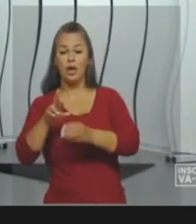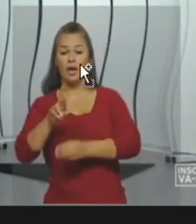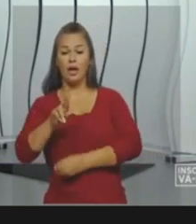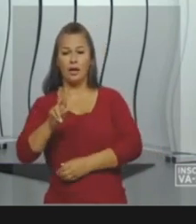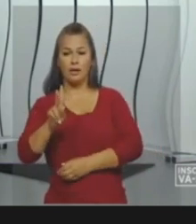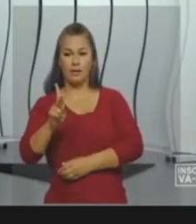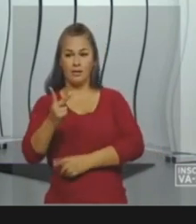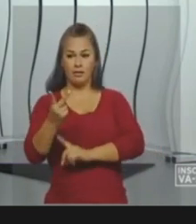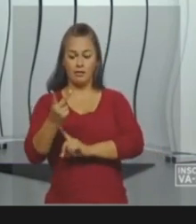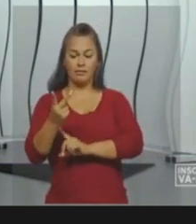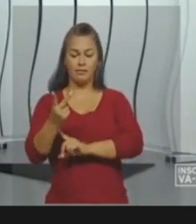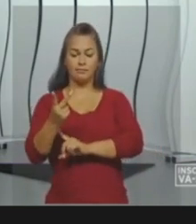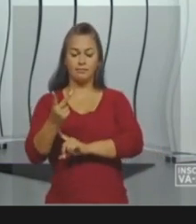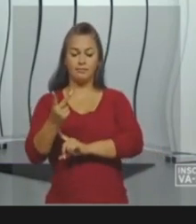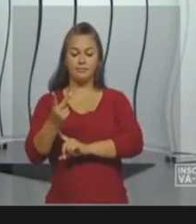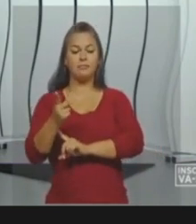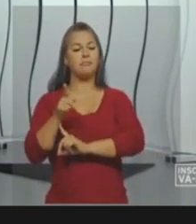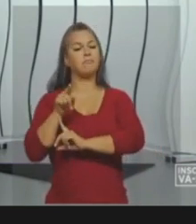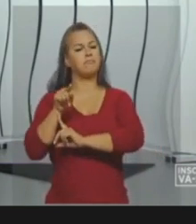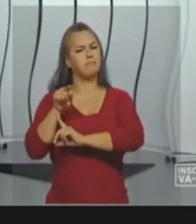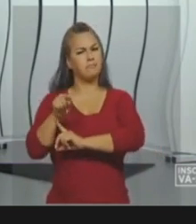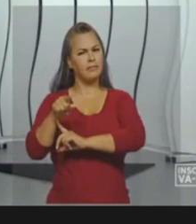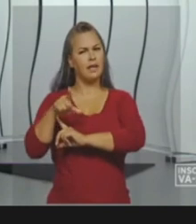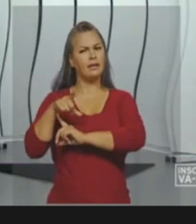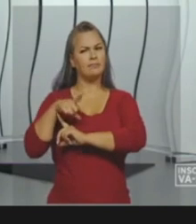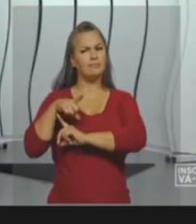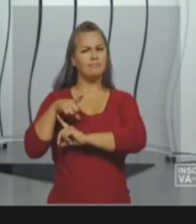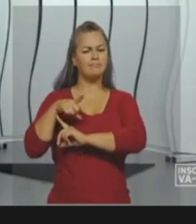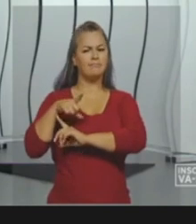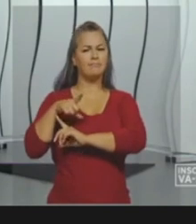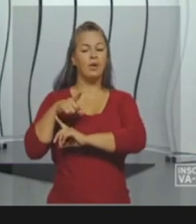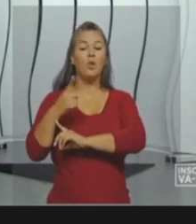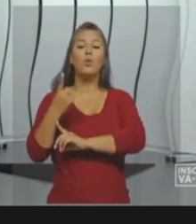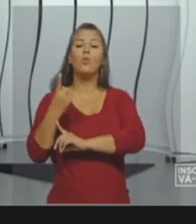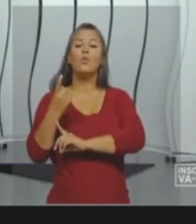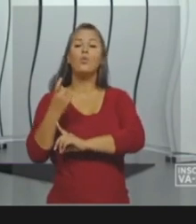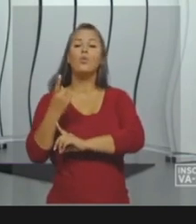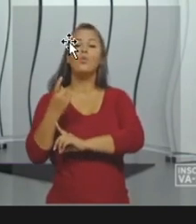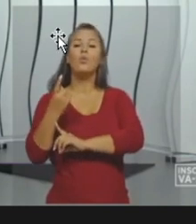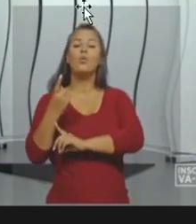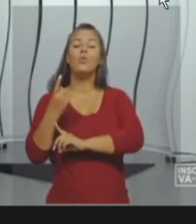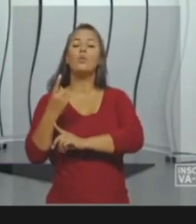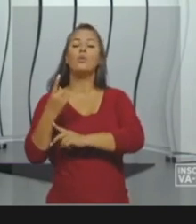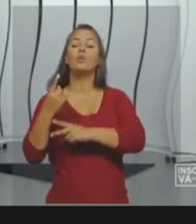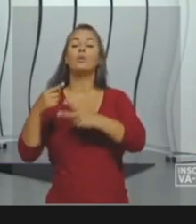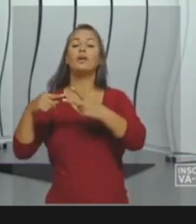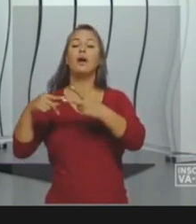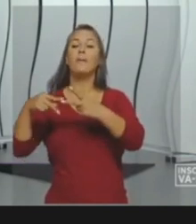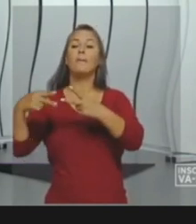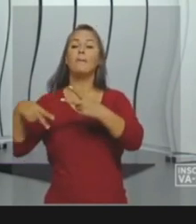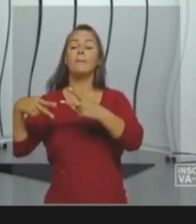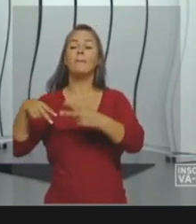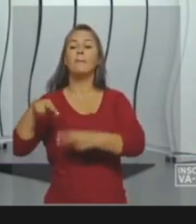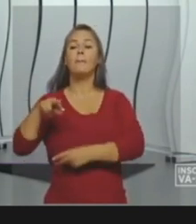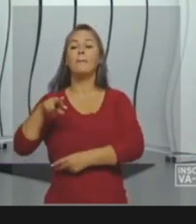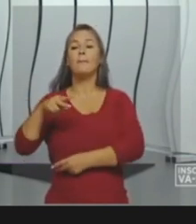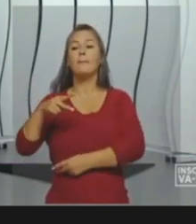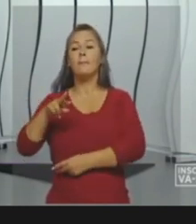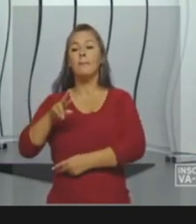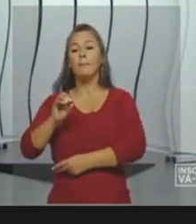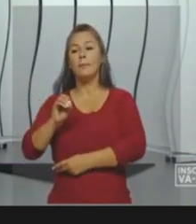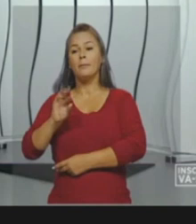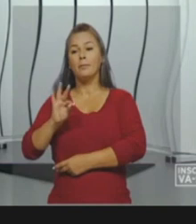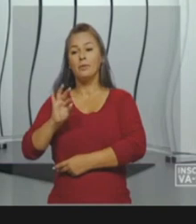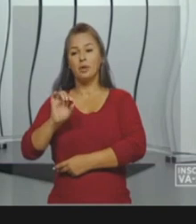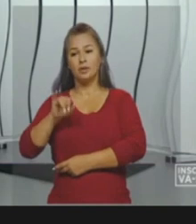do sistema RH, ele vai envolver a presença ou ausência de uma única proteína, que é o fator RH, ok? Então, se tiver